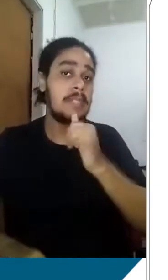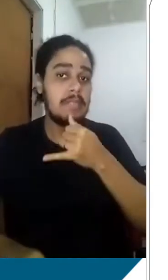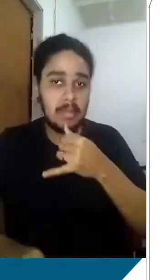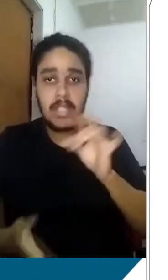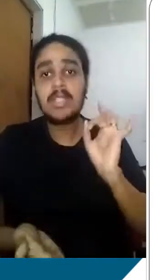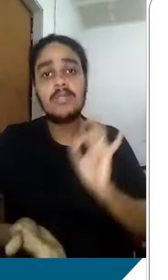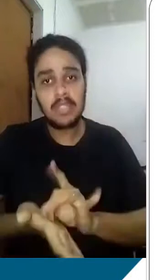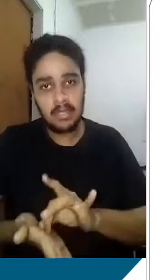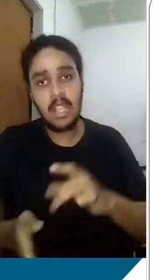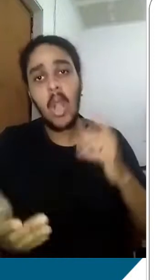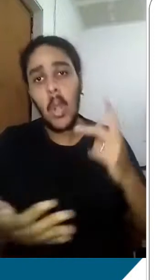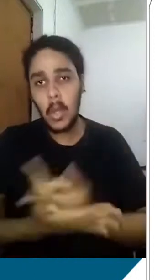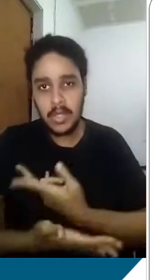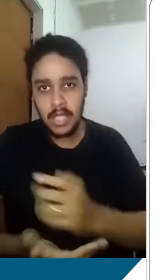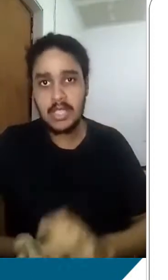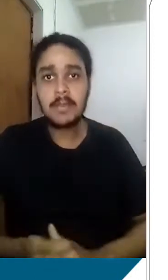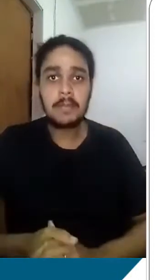infelizmente é uma realidade